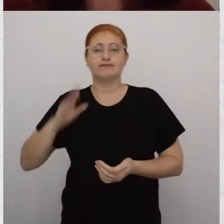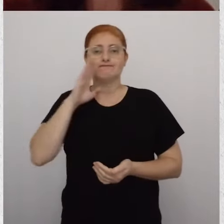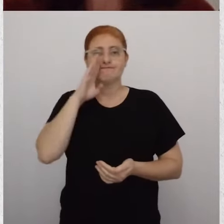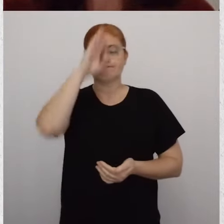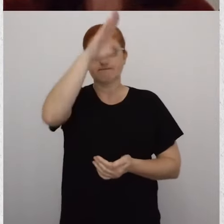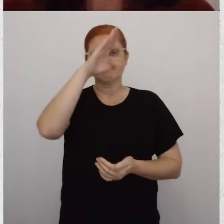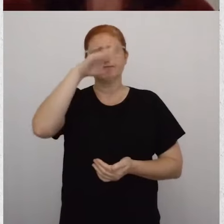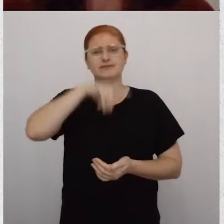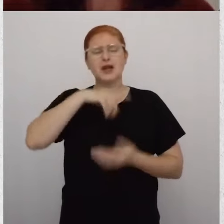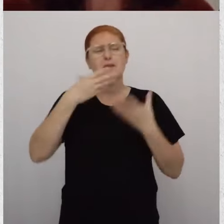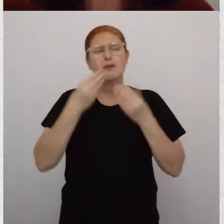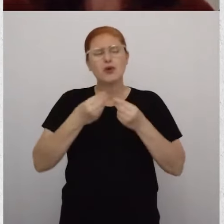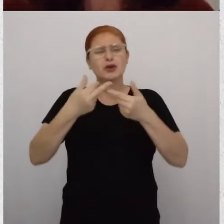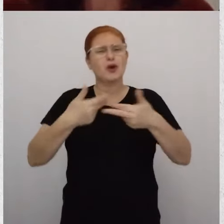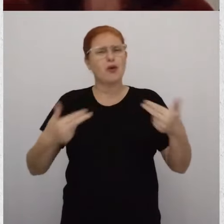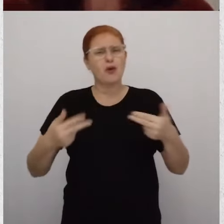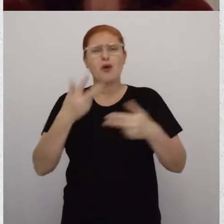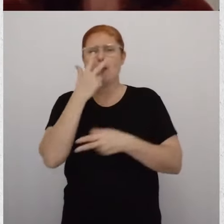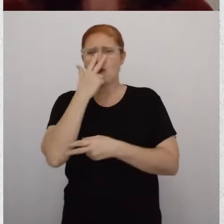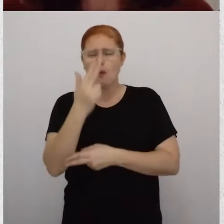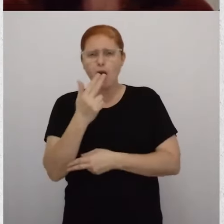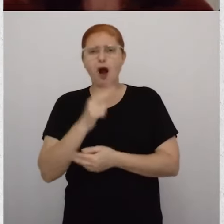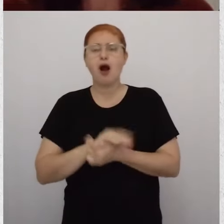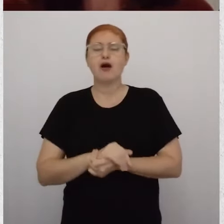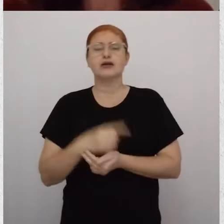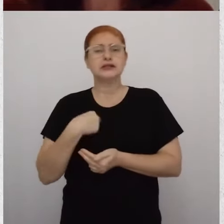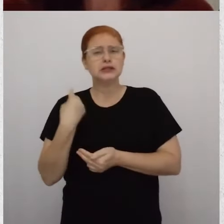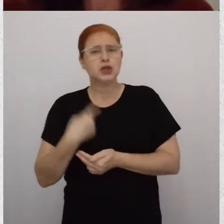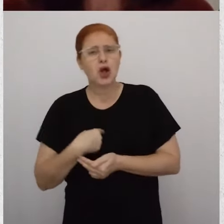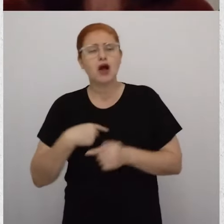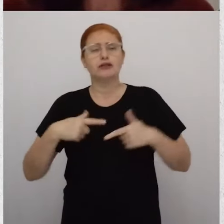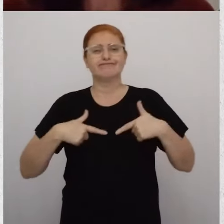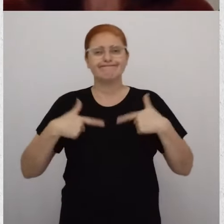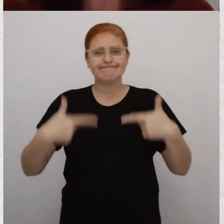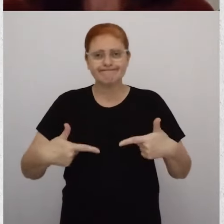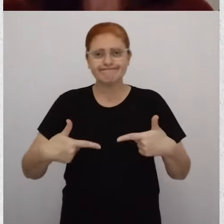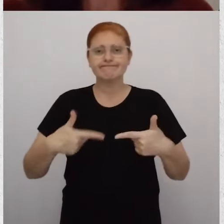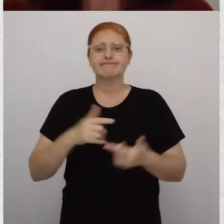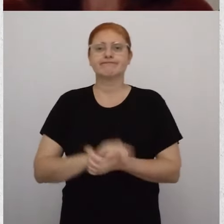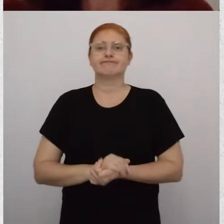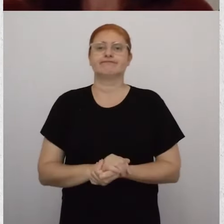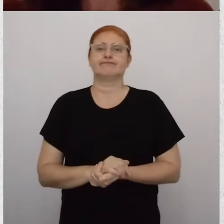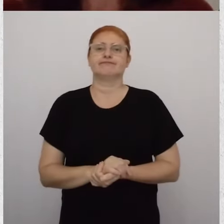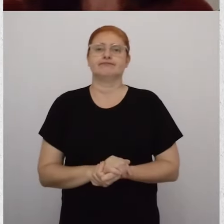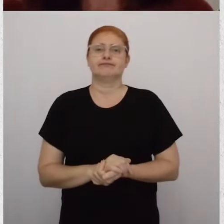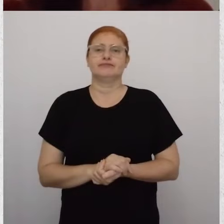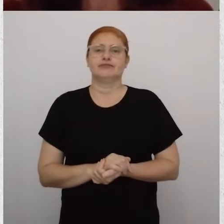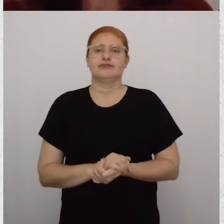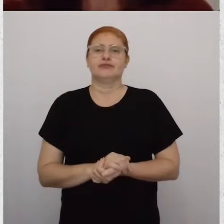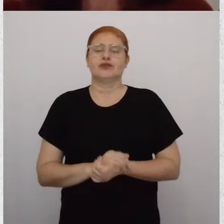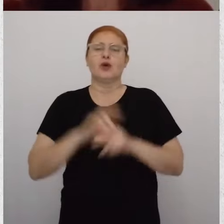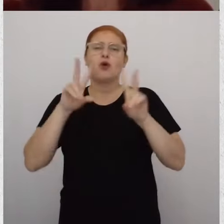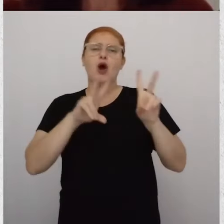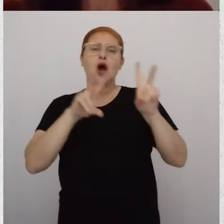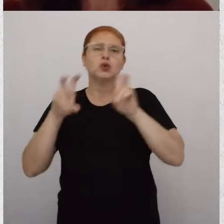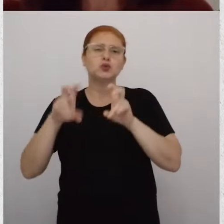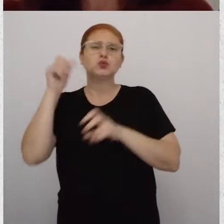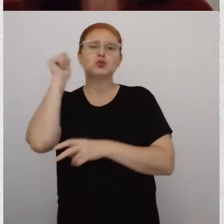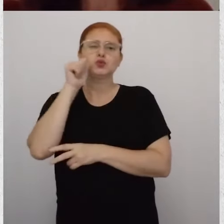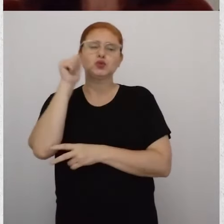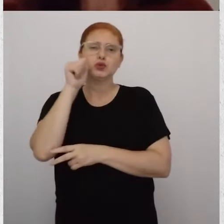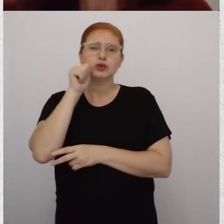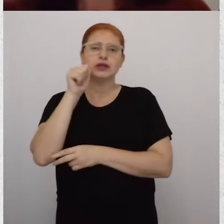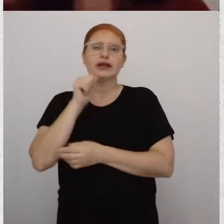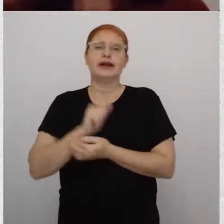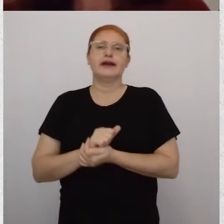muitas semelhanças, né, nas nossas lutas, as questões das mulheres